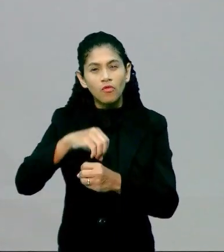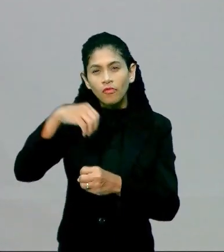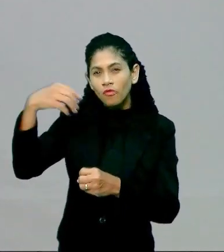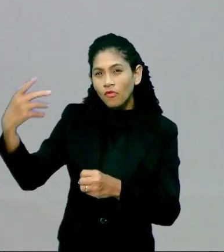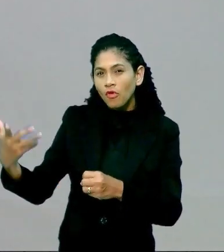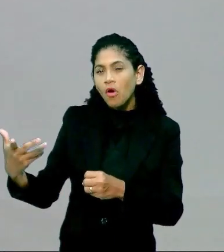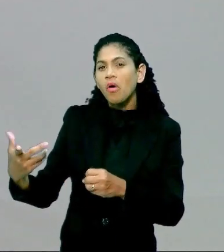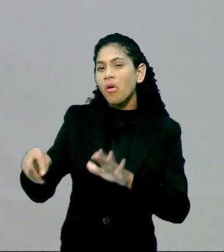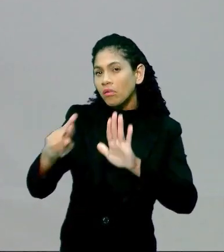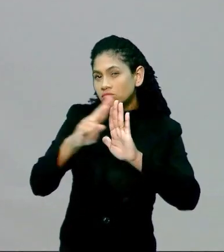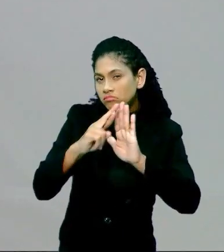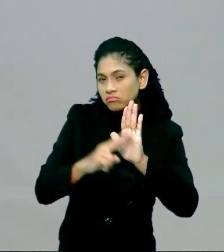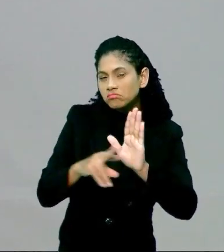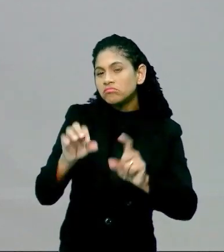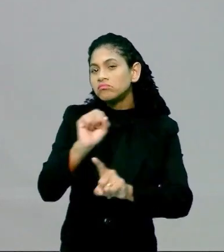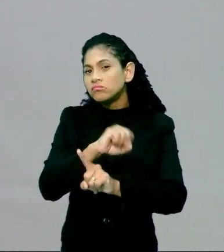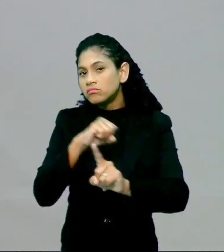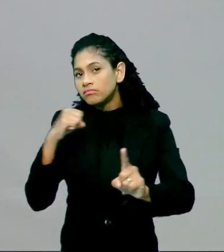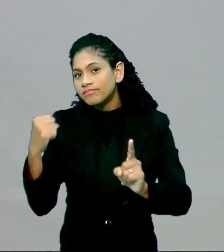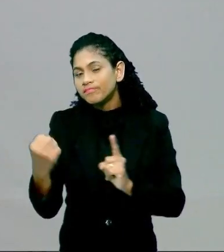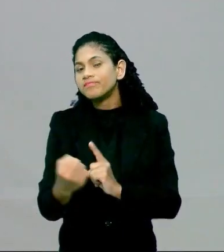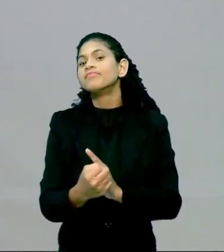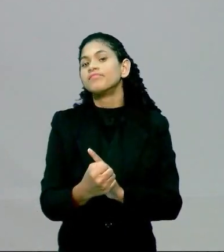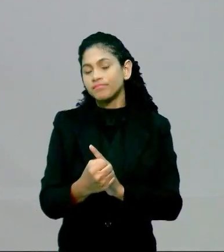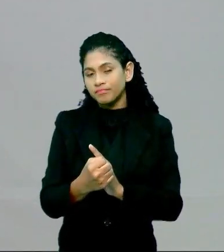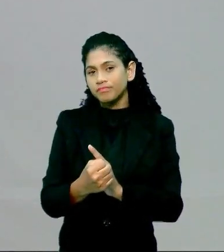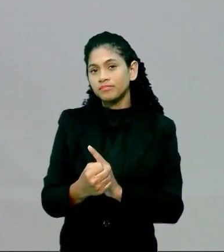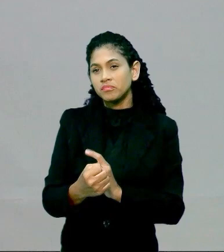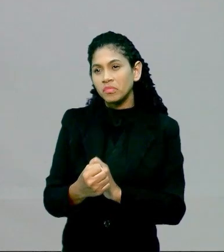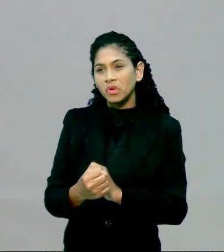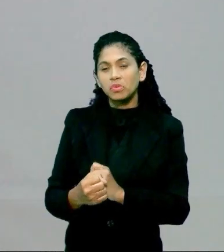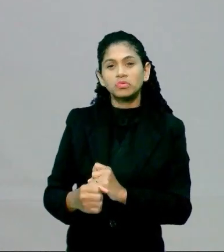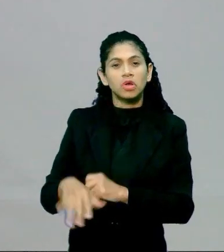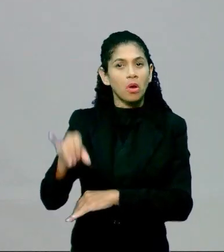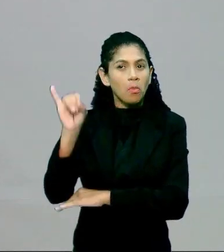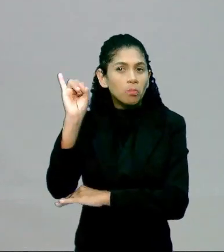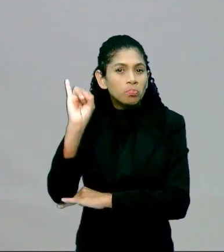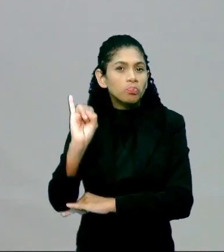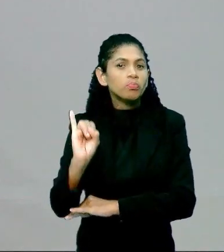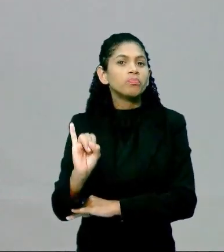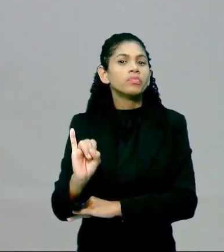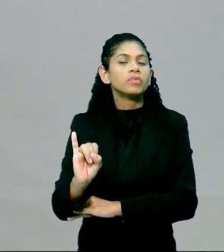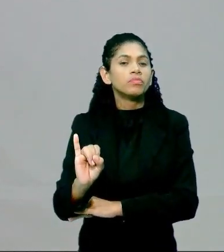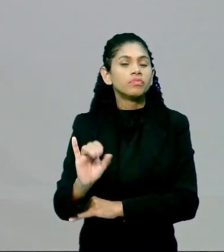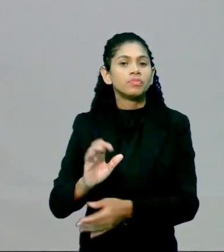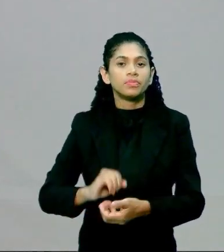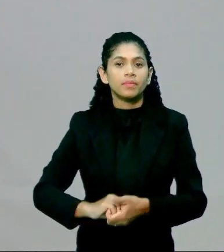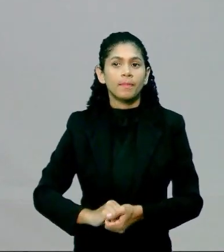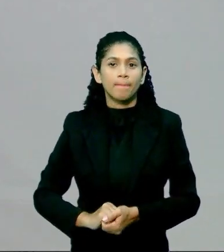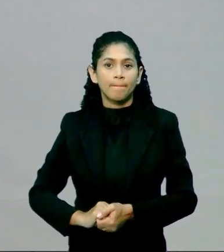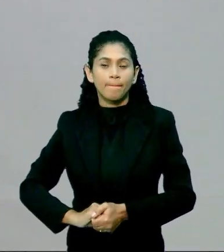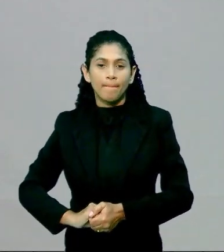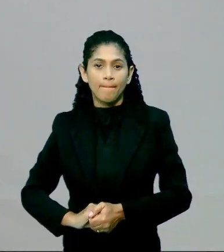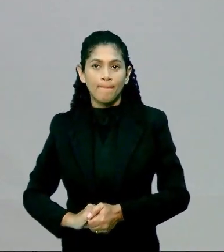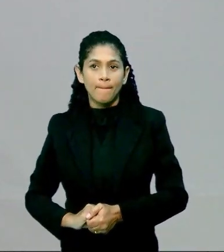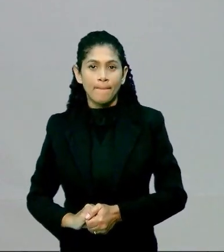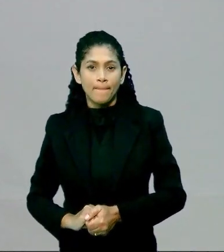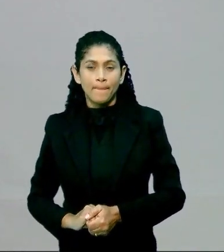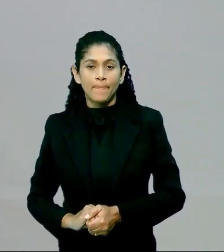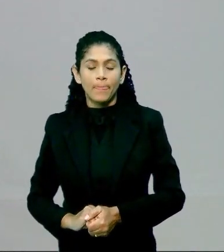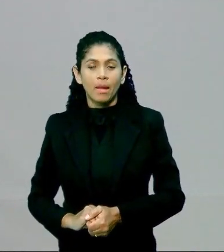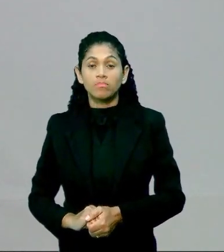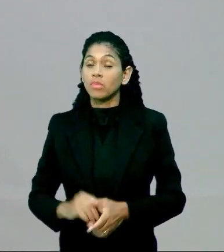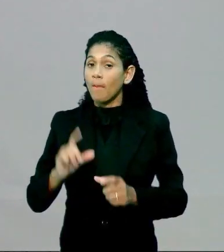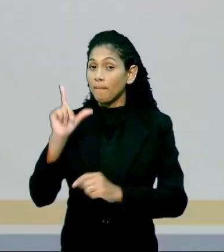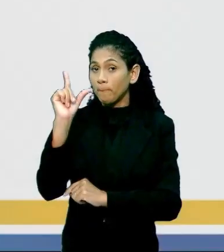do padrão social, nesse sentido de ser fora do que é ideal, do que é correto, enfim, que são temas pouco